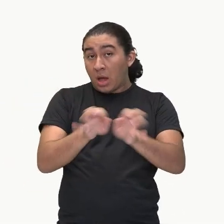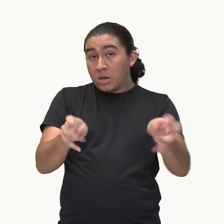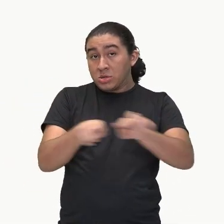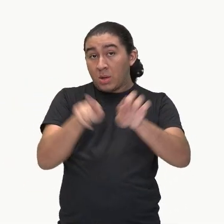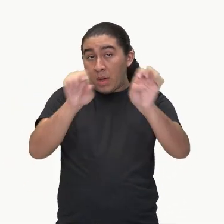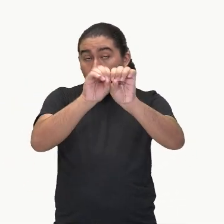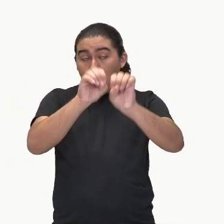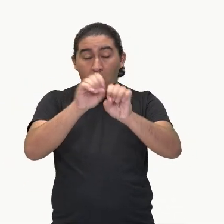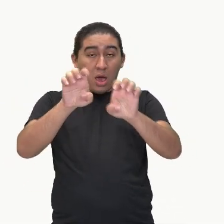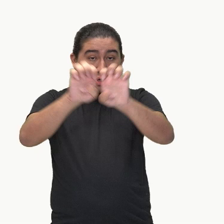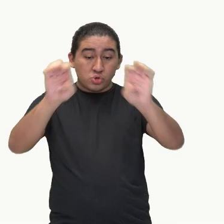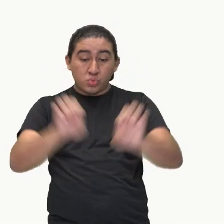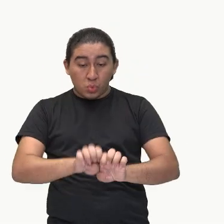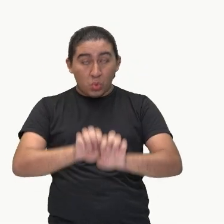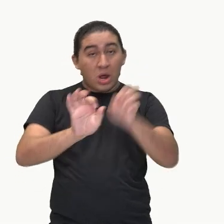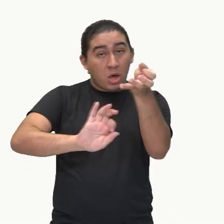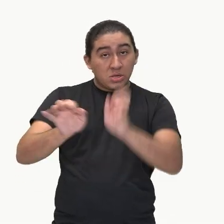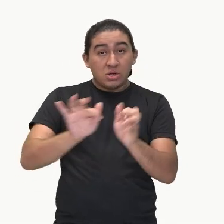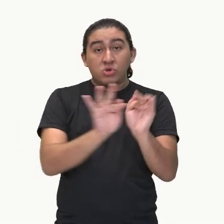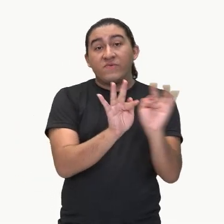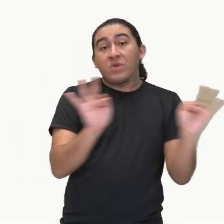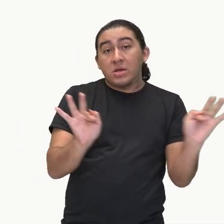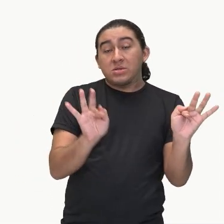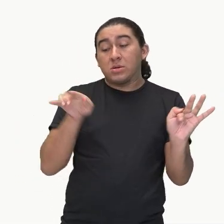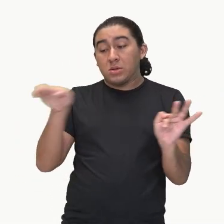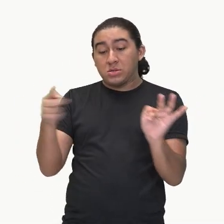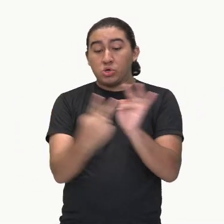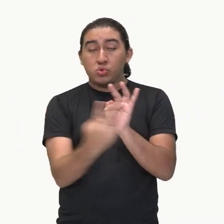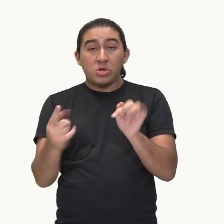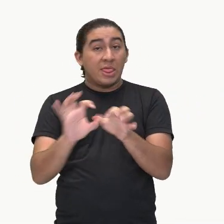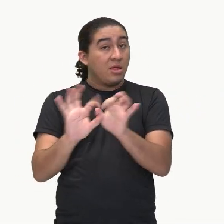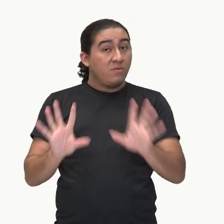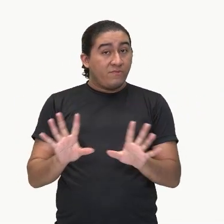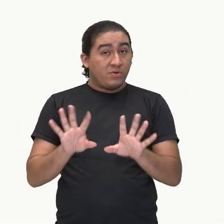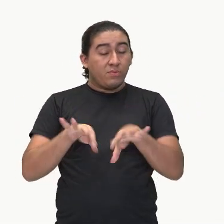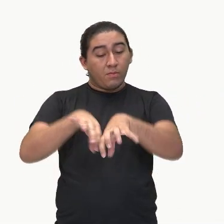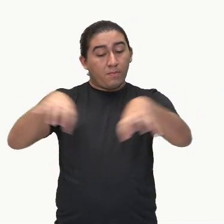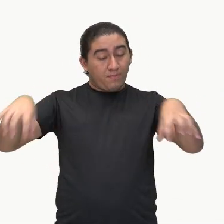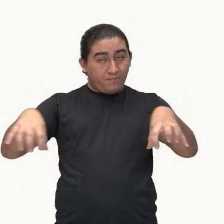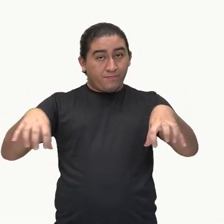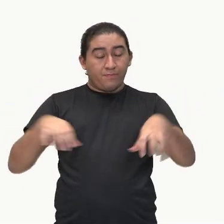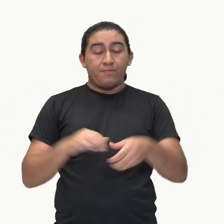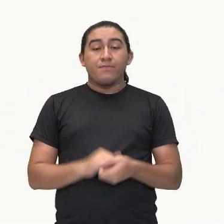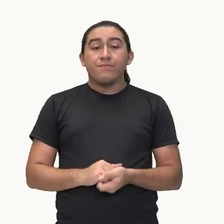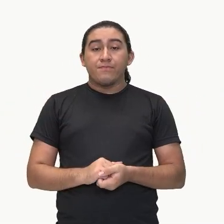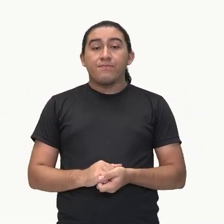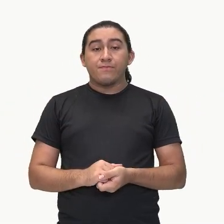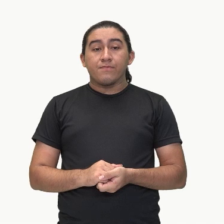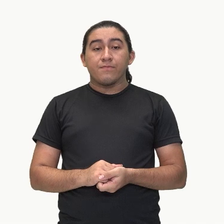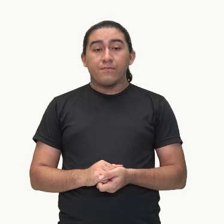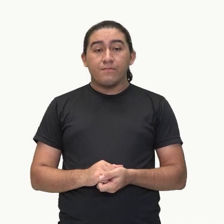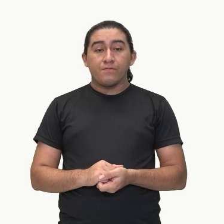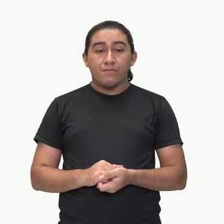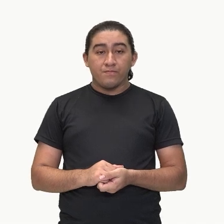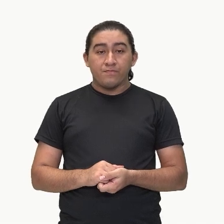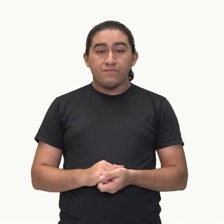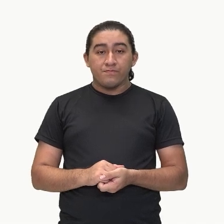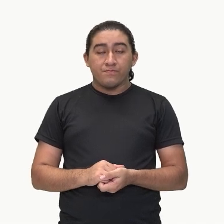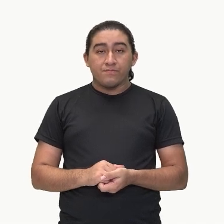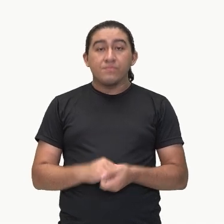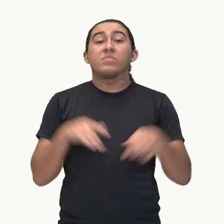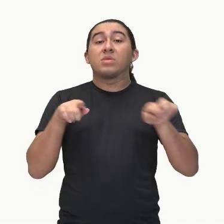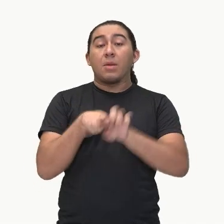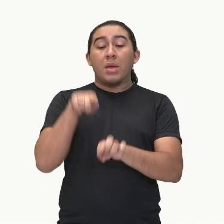estrutural, elas são independentes, tá? E aí, esse período composto